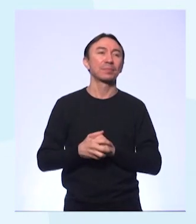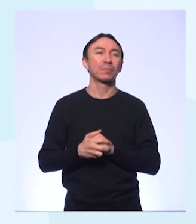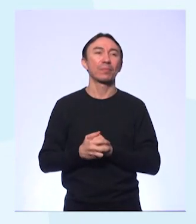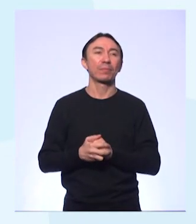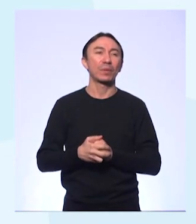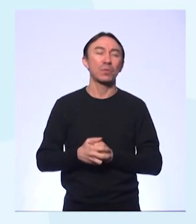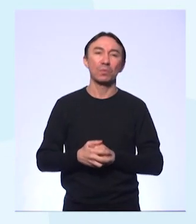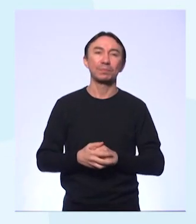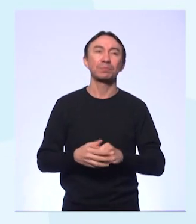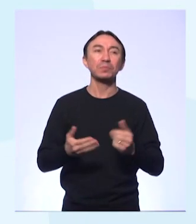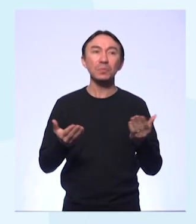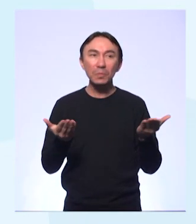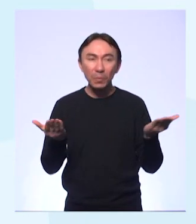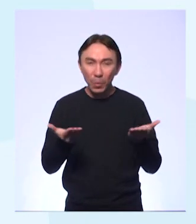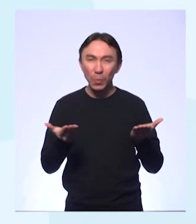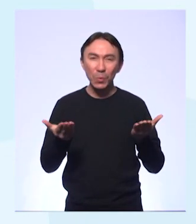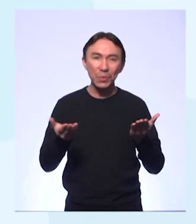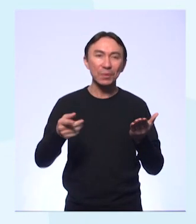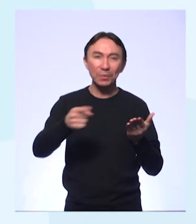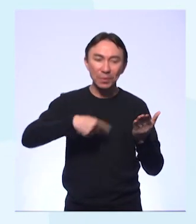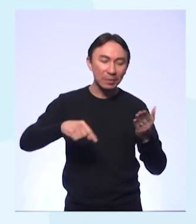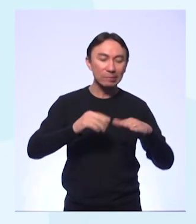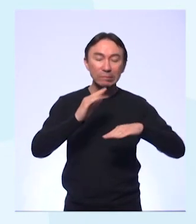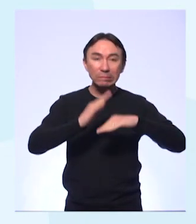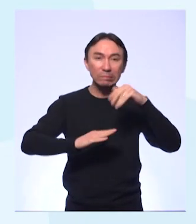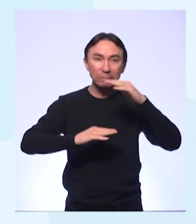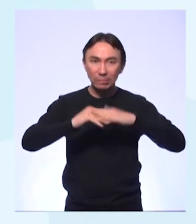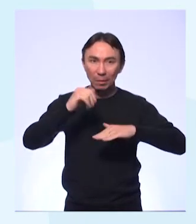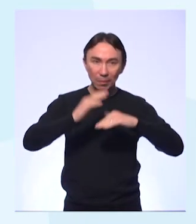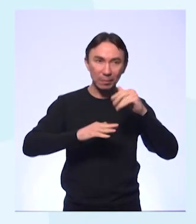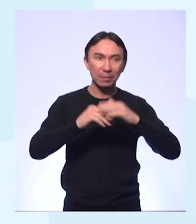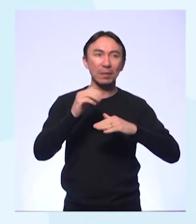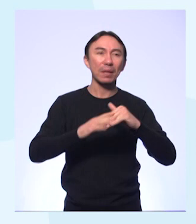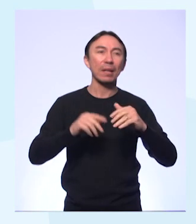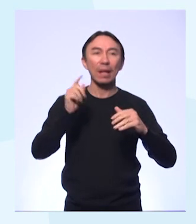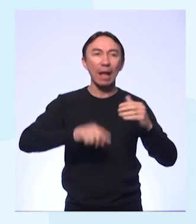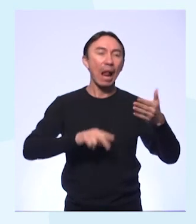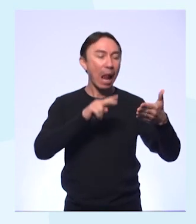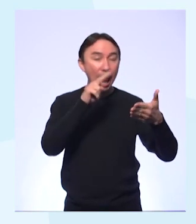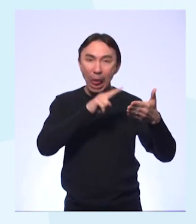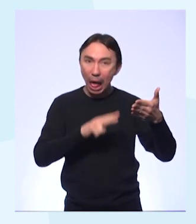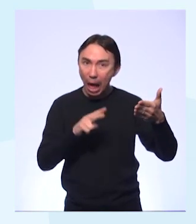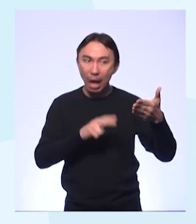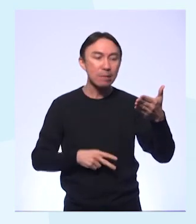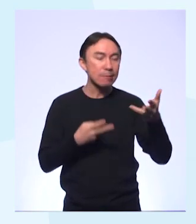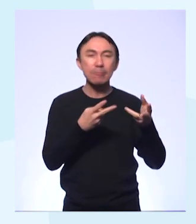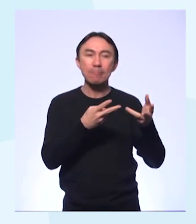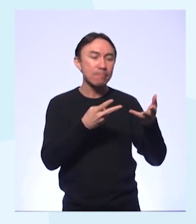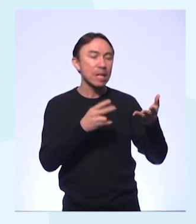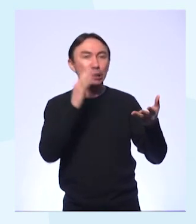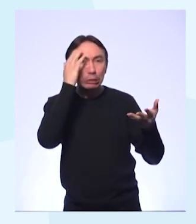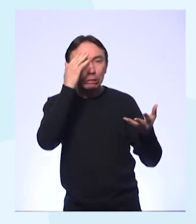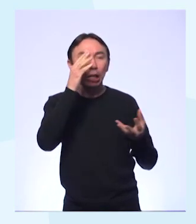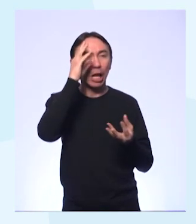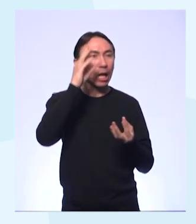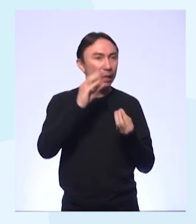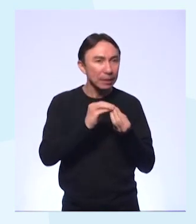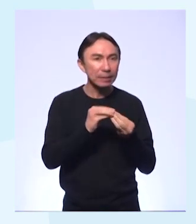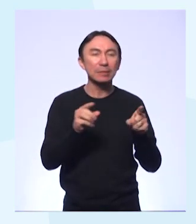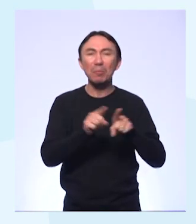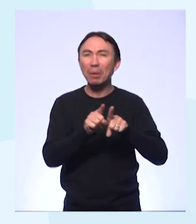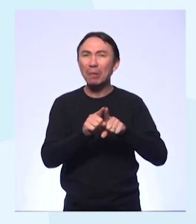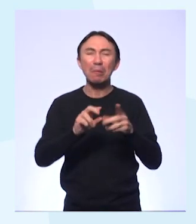Então, hoje, nós vamos trabalhar a habilidade do currículo: ler, interpretar e relacionar